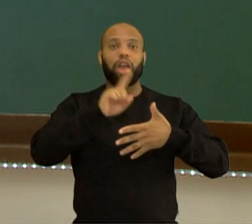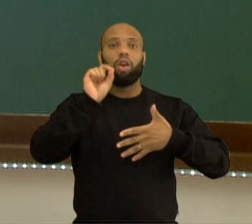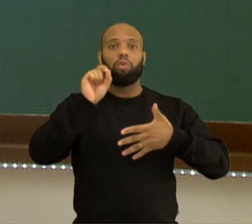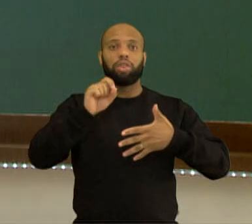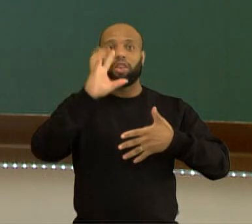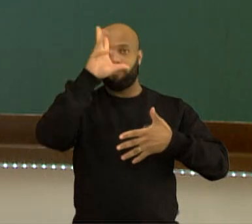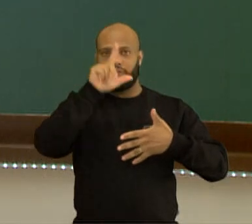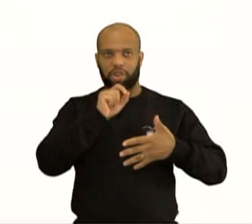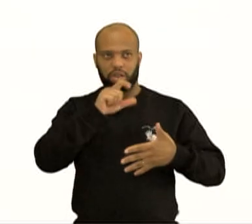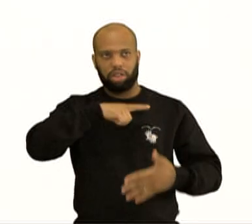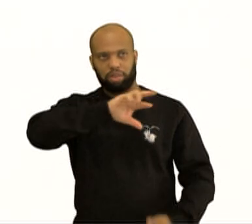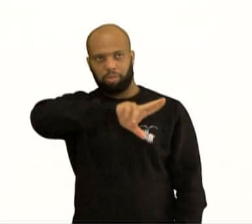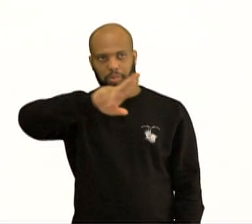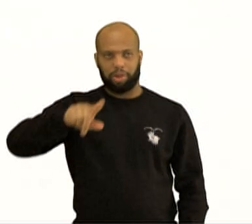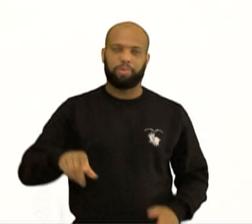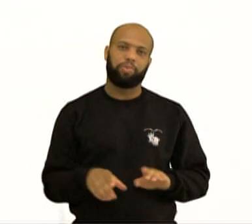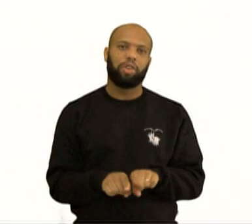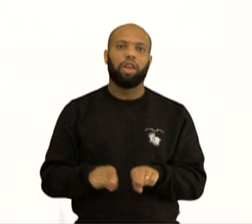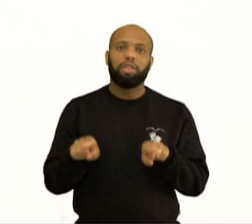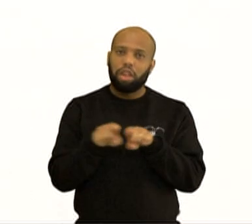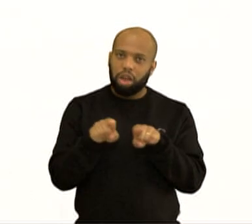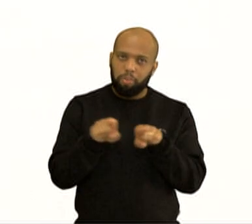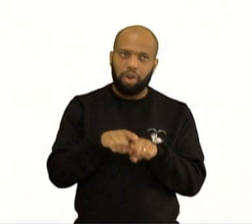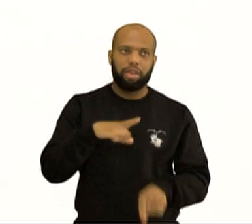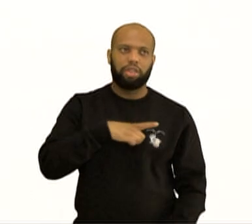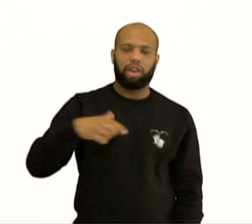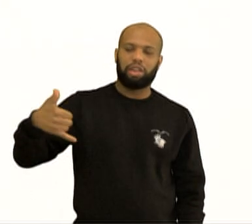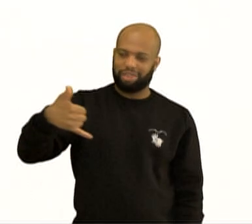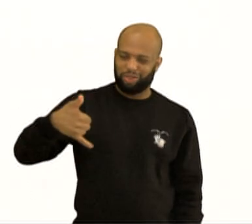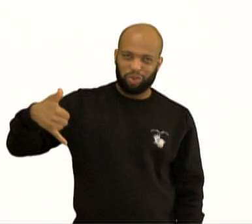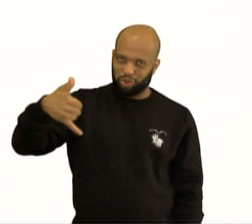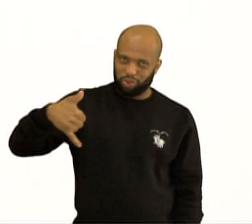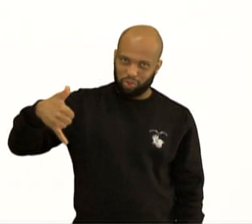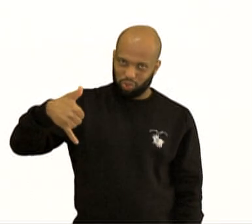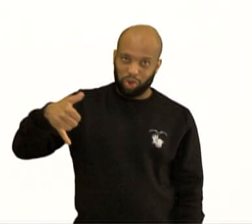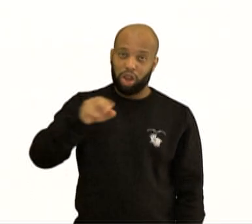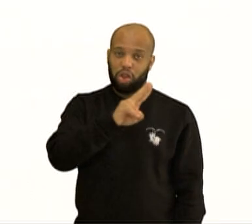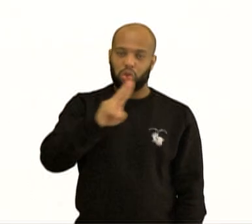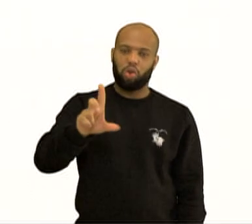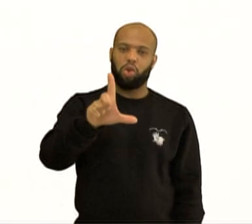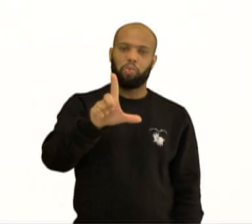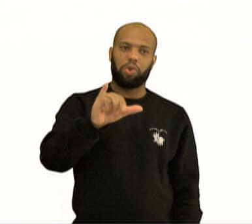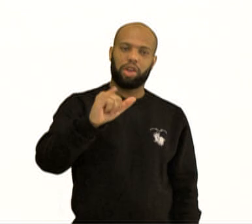outros. E, por fim, os lipídios, que é um dos principais